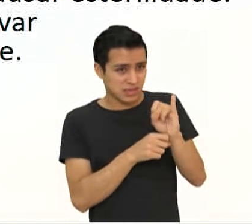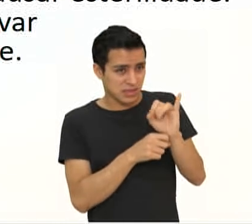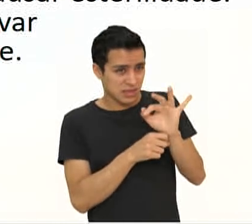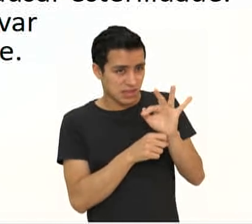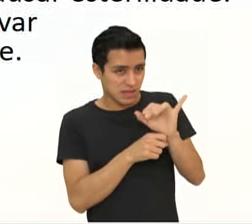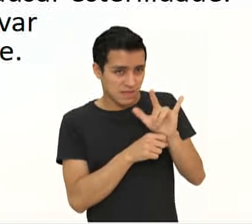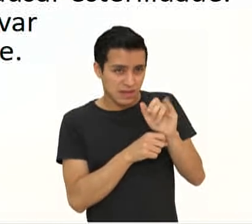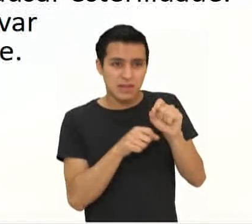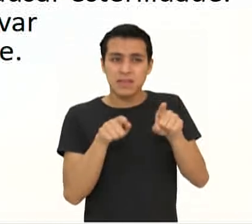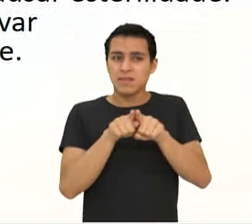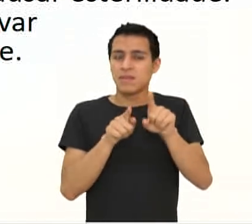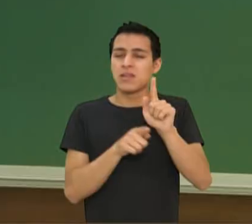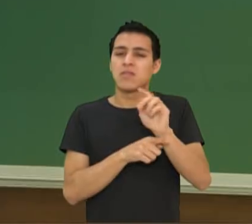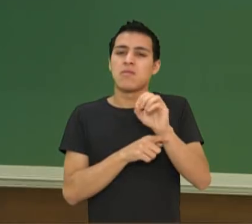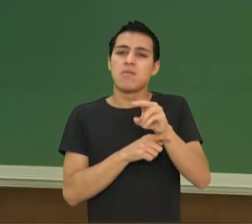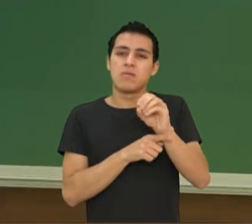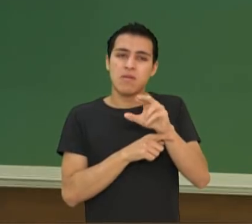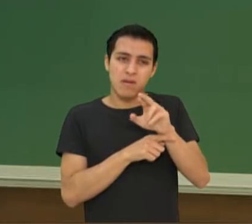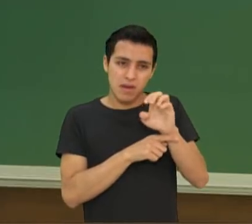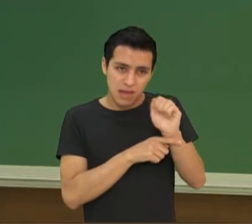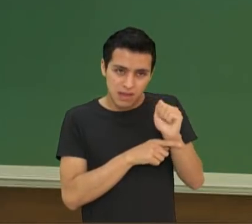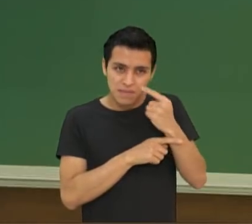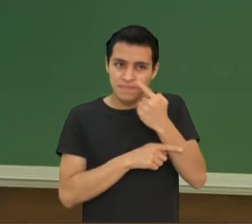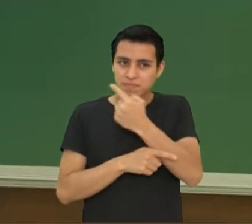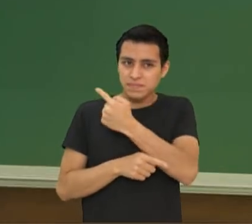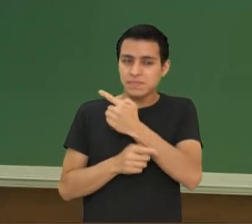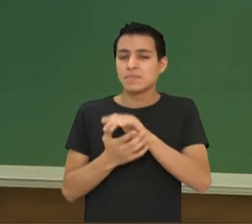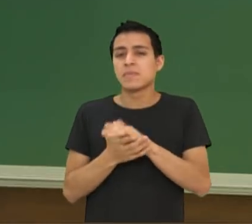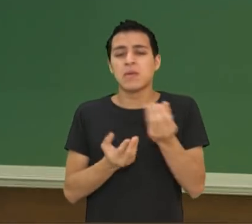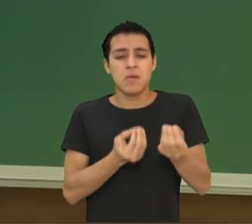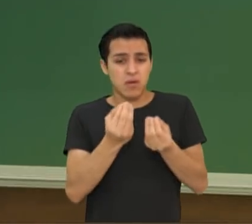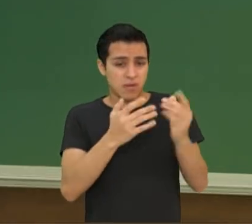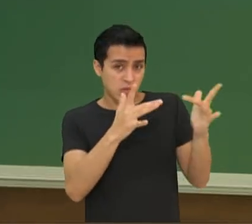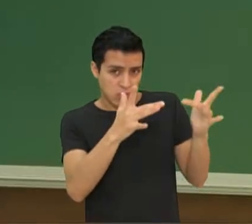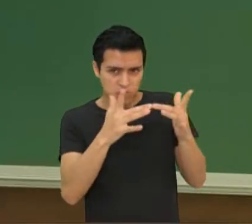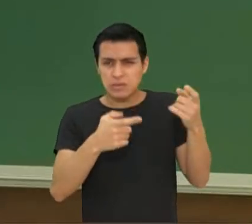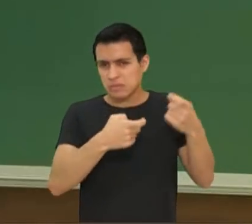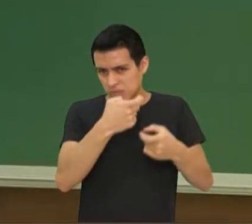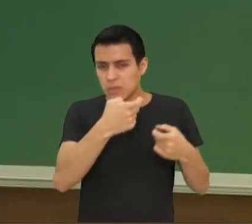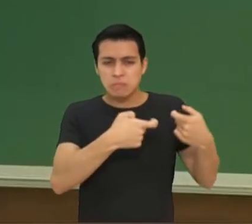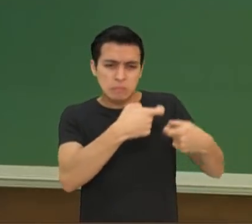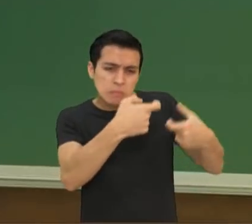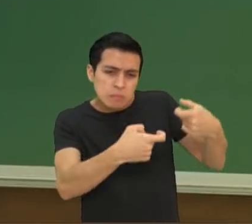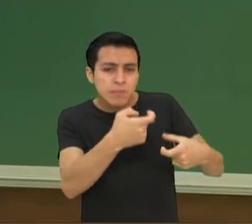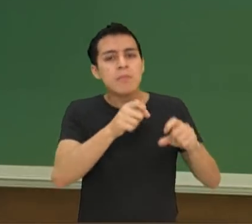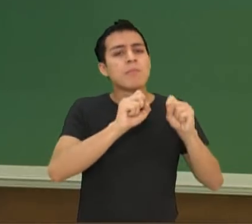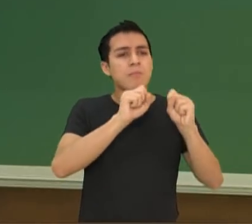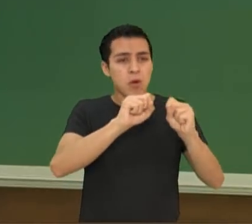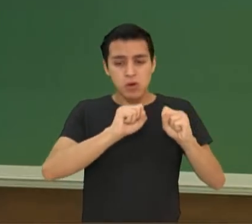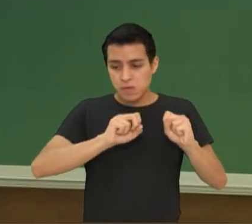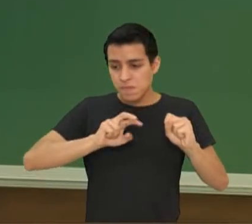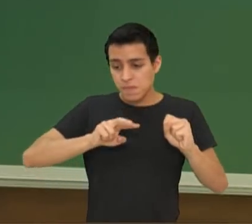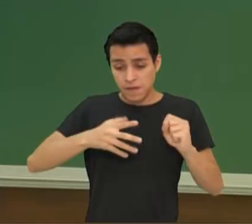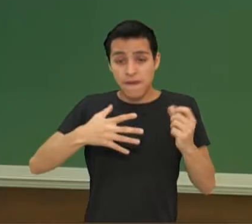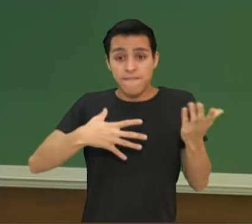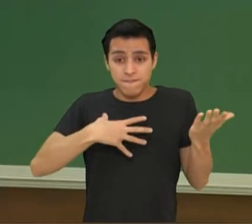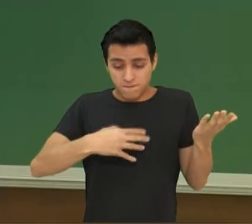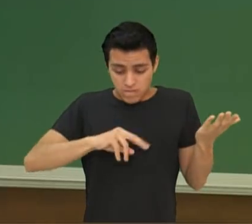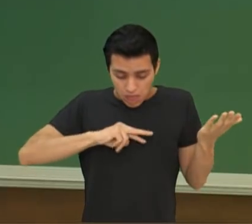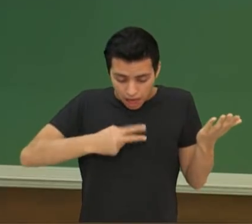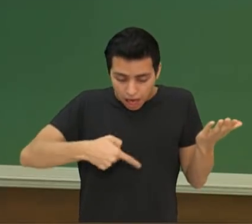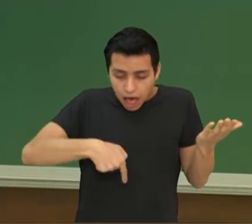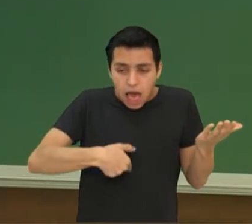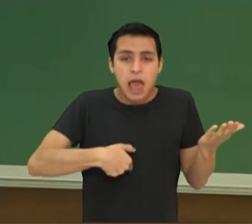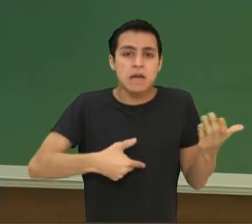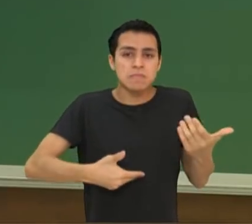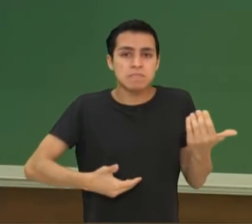gonorreia. São transmitidas pelo contato sexual, pela relação sexual, podem ser transmitidas da mãe para o feto.